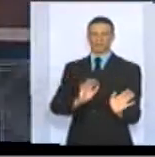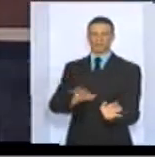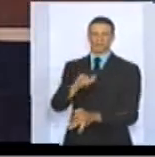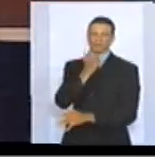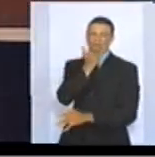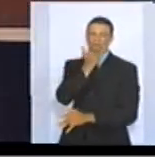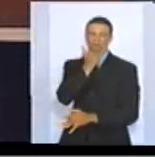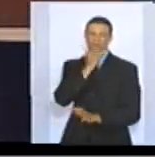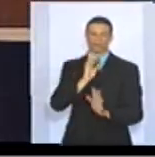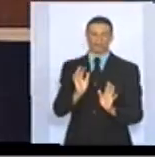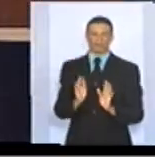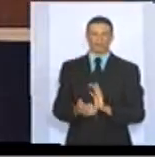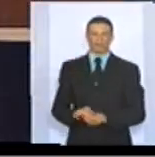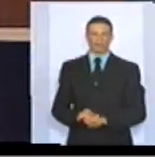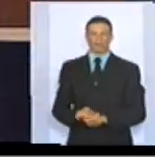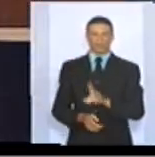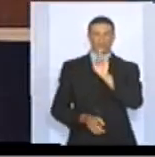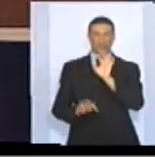setor competente vai